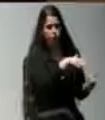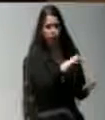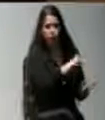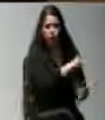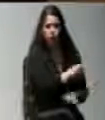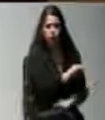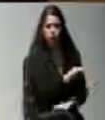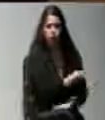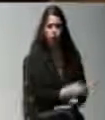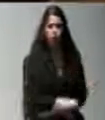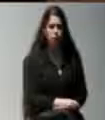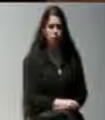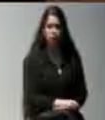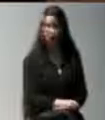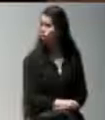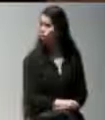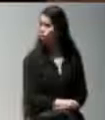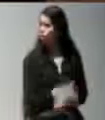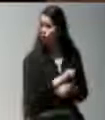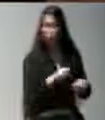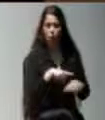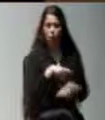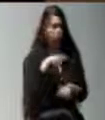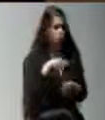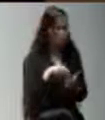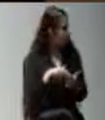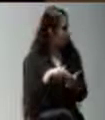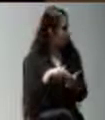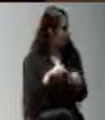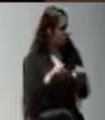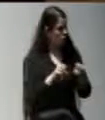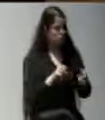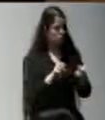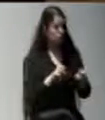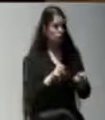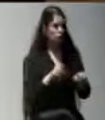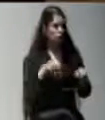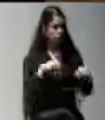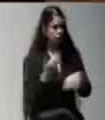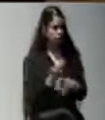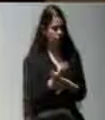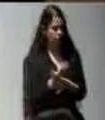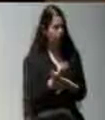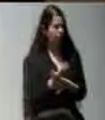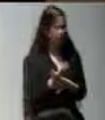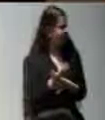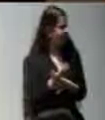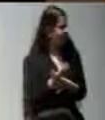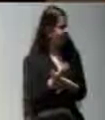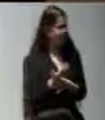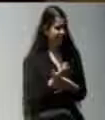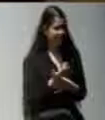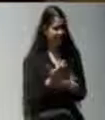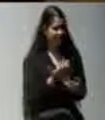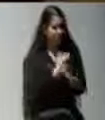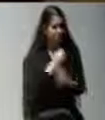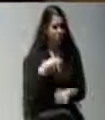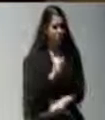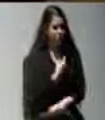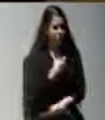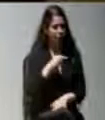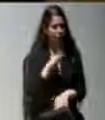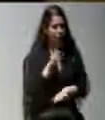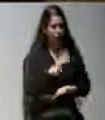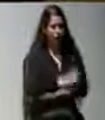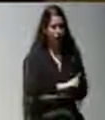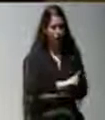O programa de pós-graduação em educação aqui da URGS, que nos acolheu tão bem nesses dias, professor